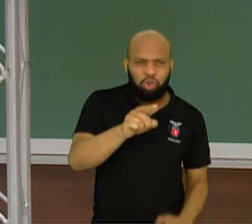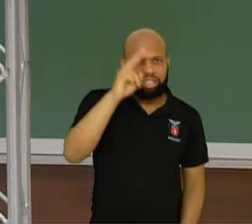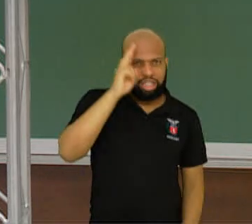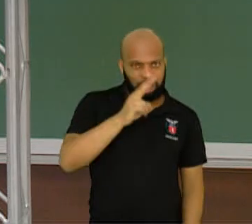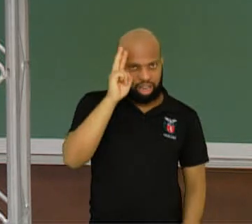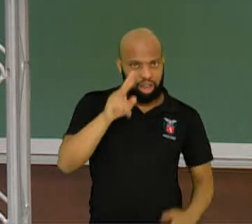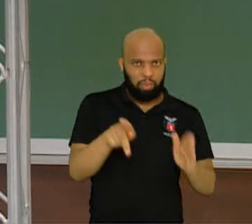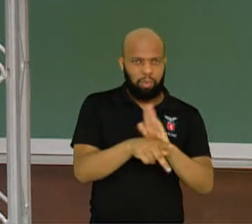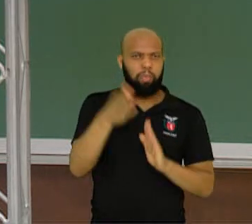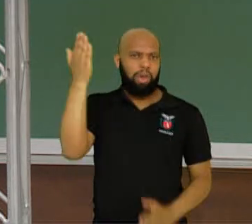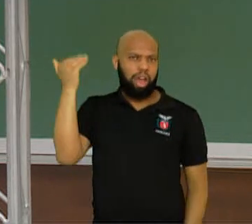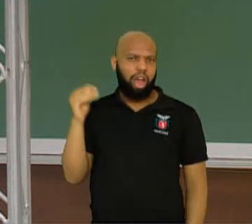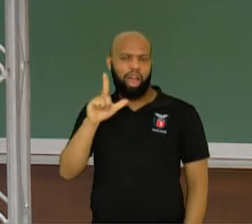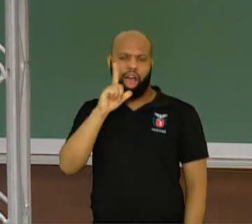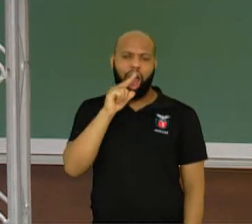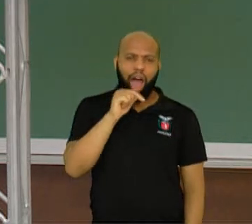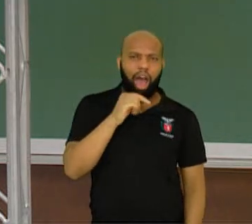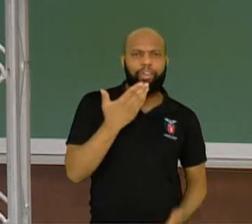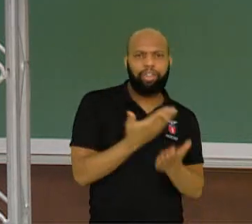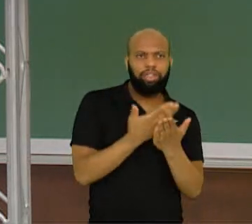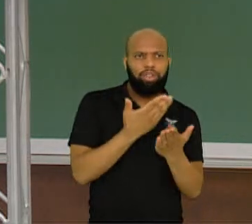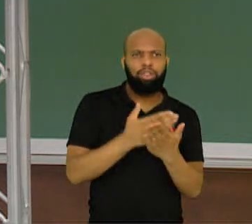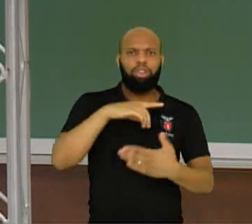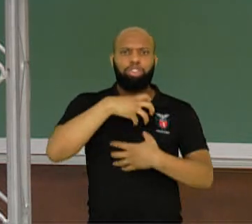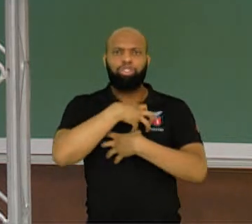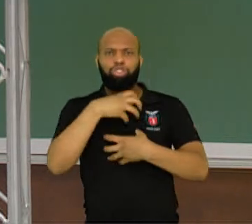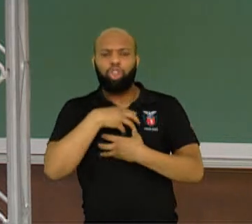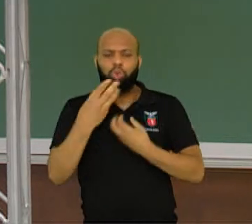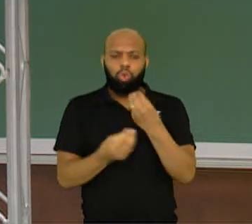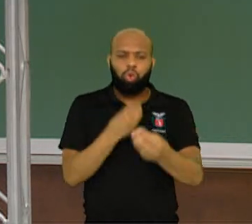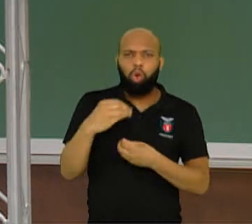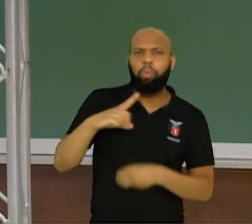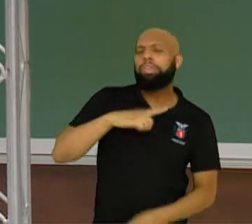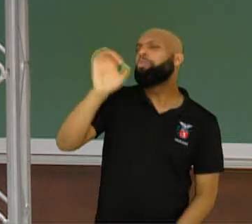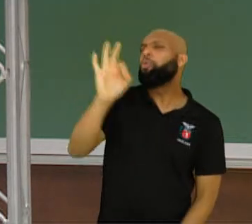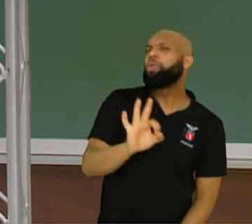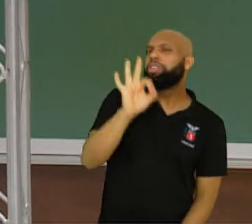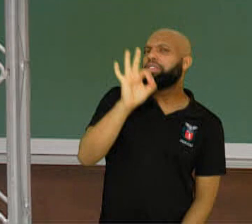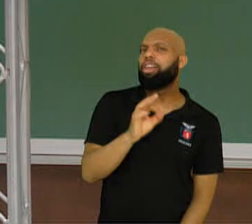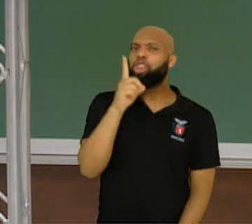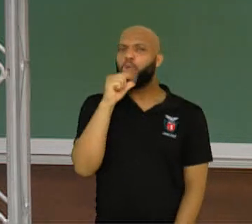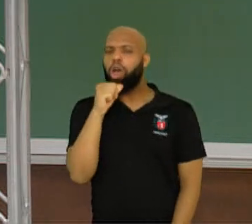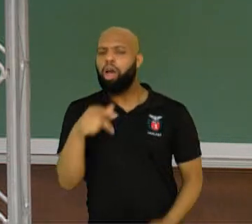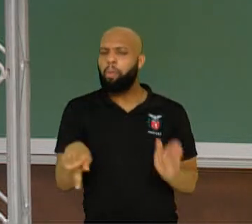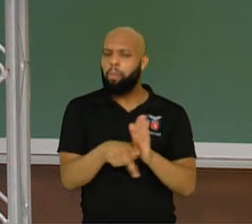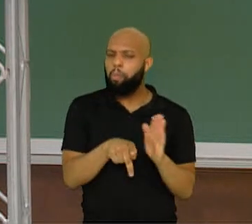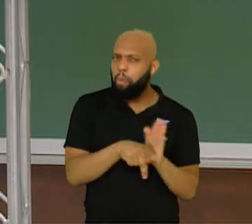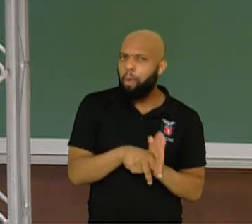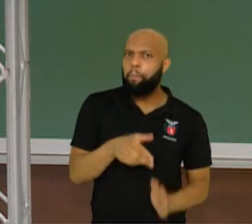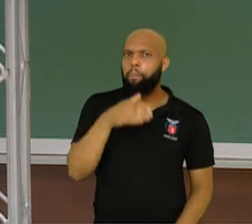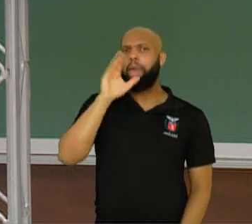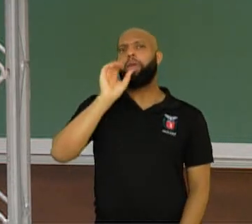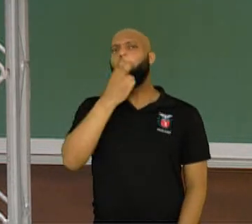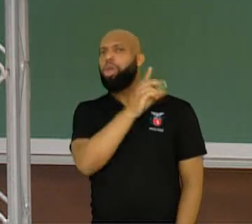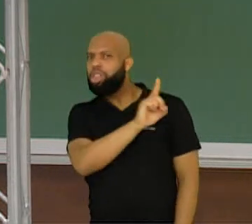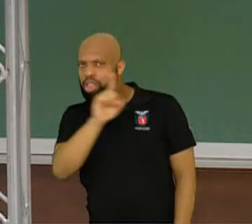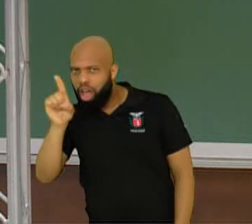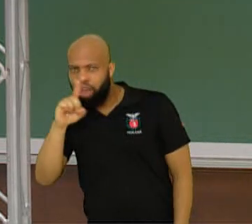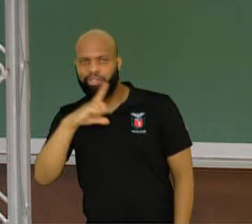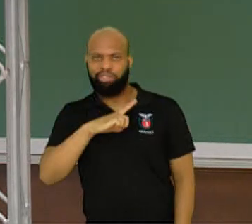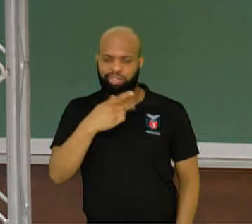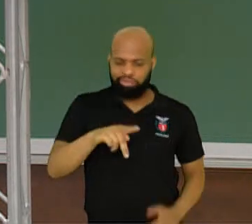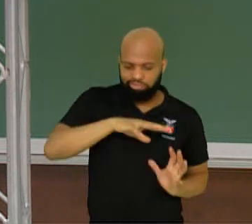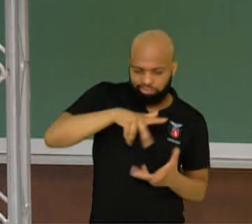passada? Quando nós falamos da água, da distribuição da água no planeta Terra, falamos da quantidade, né? Então, tem